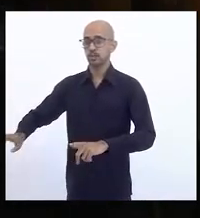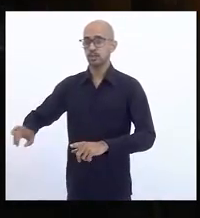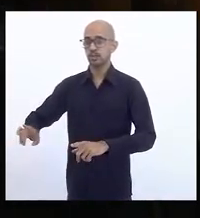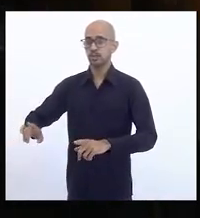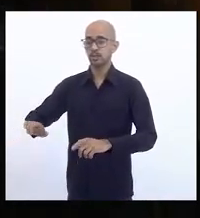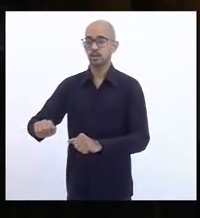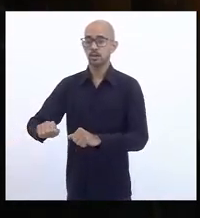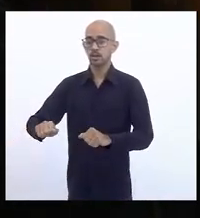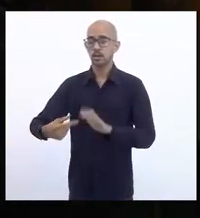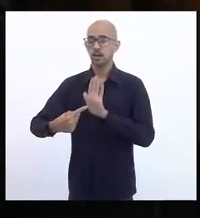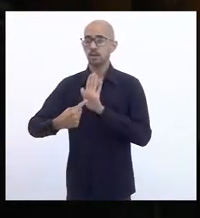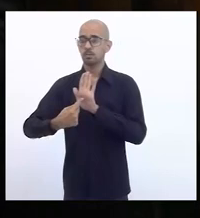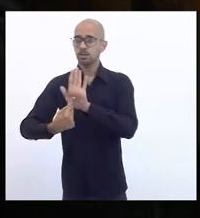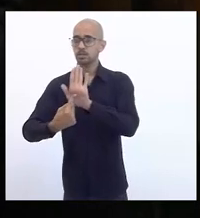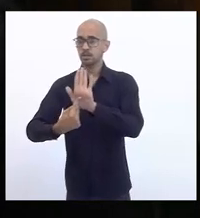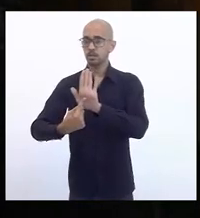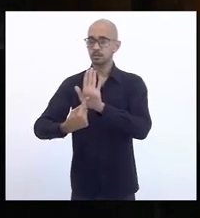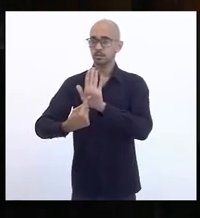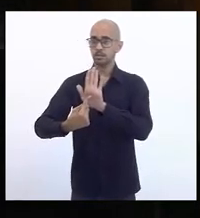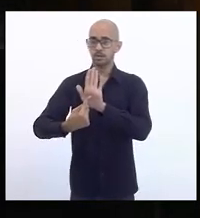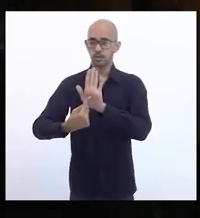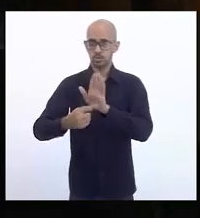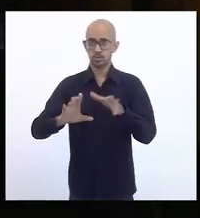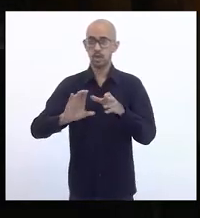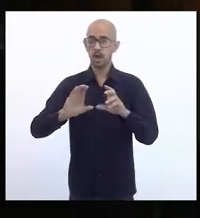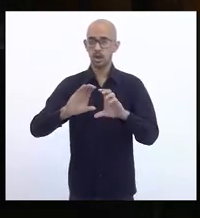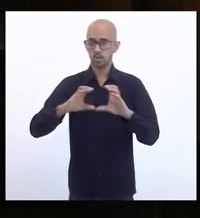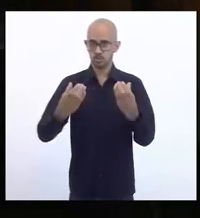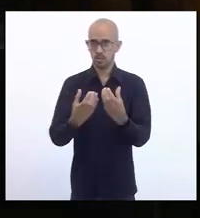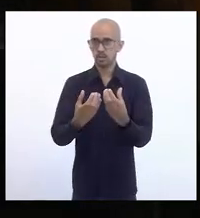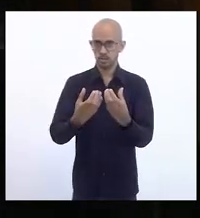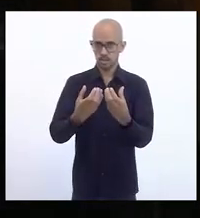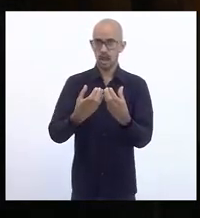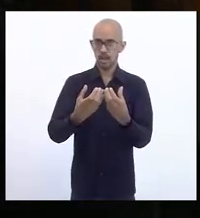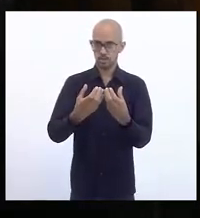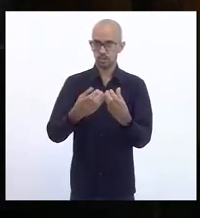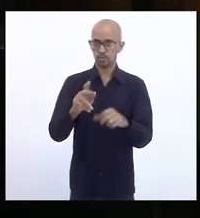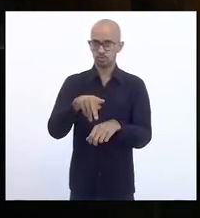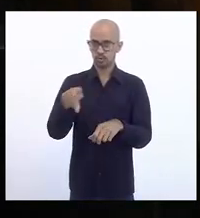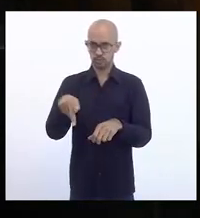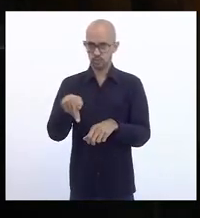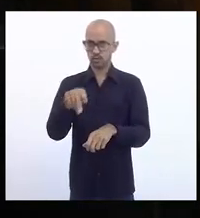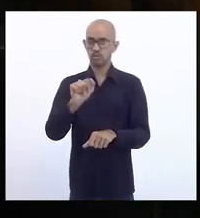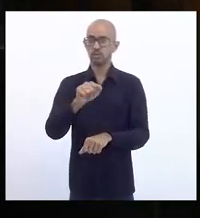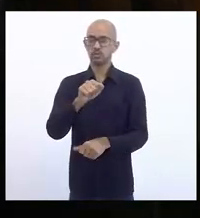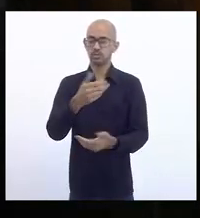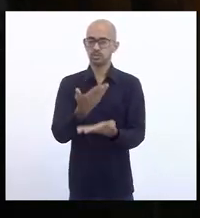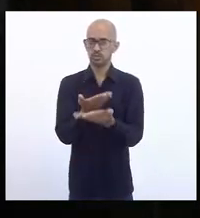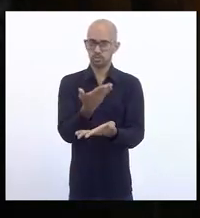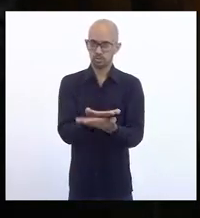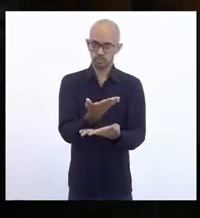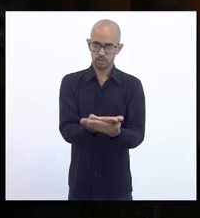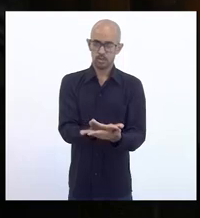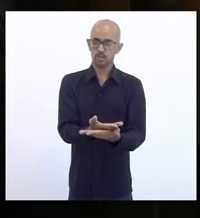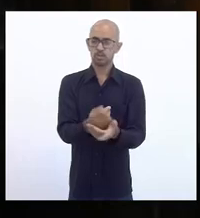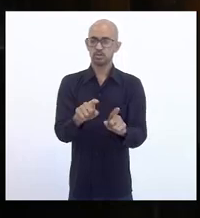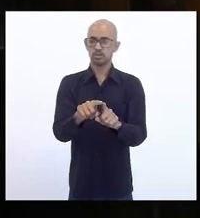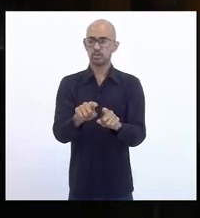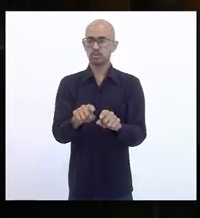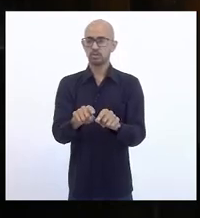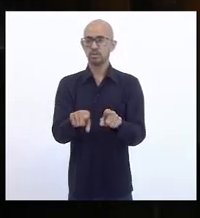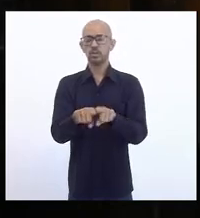representações da comunidade acadêmica da UESO aqui, professores, professoras, estudantes, servidores do